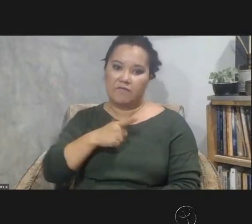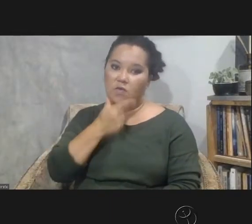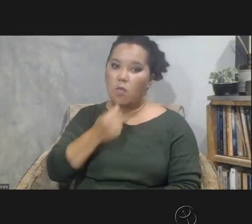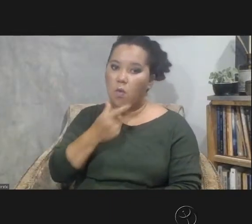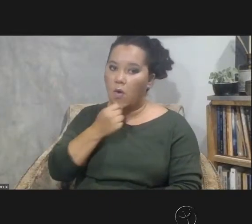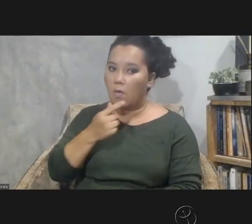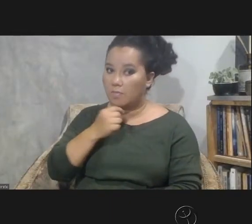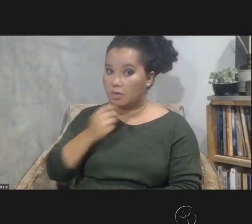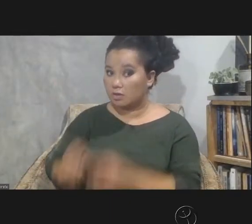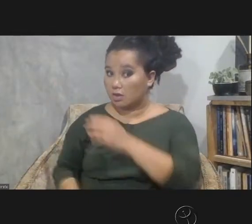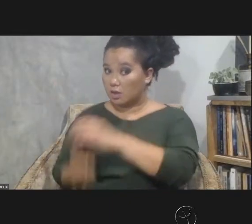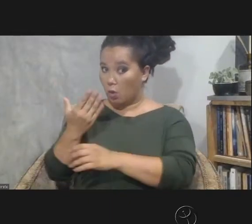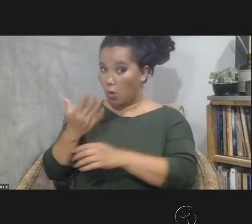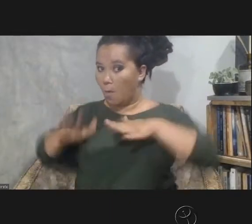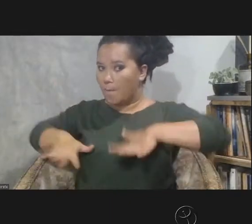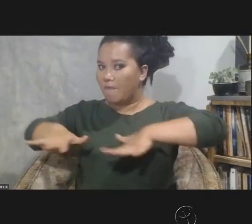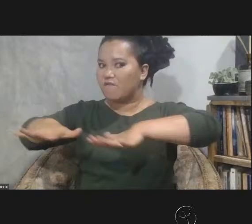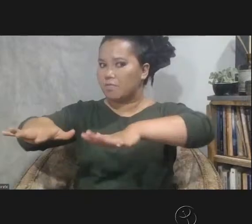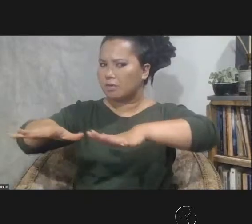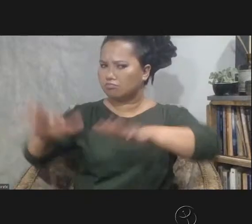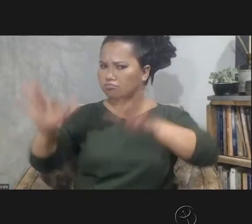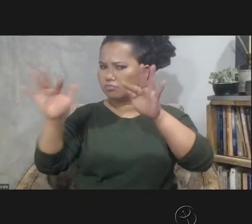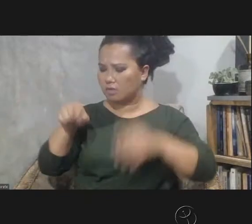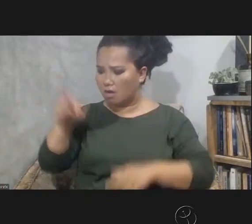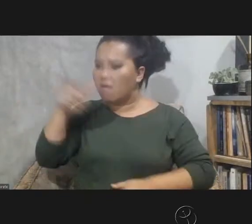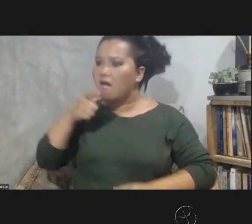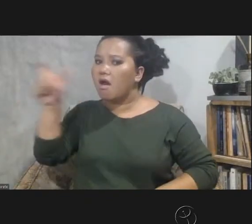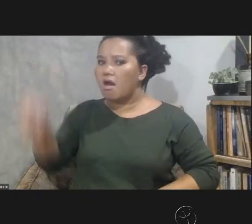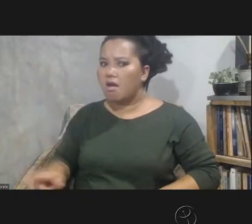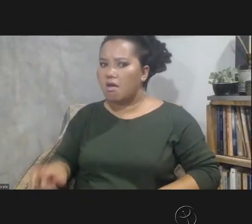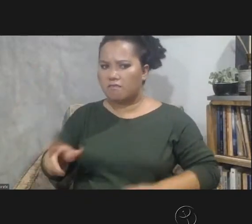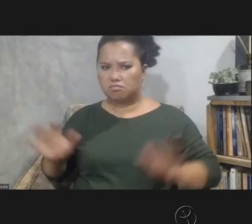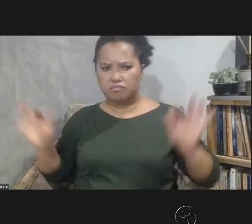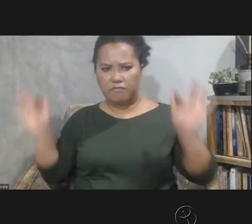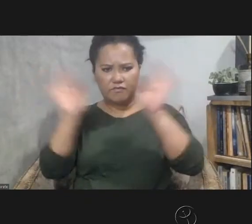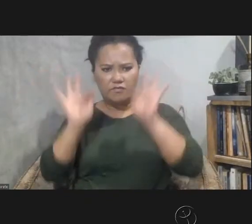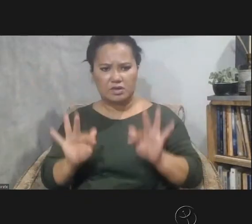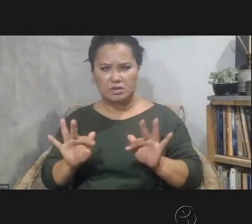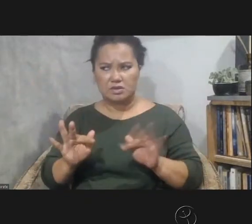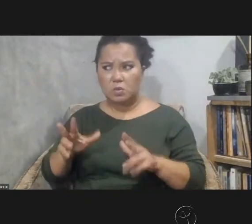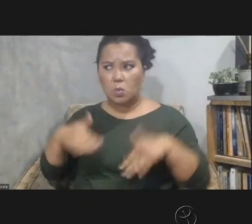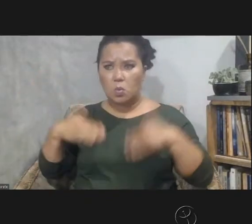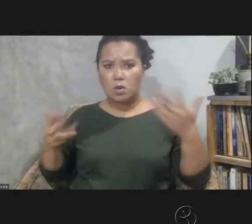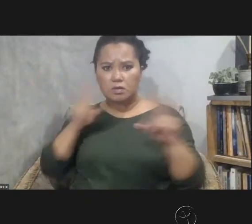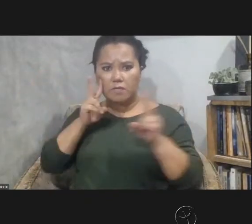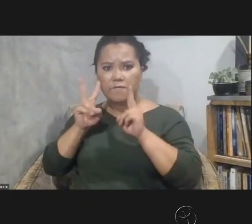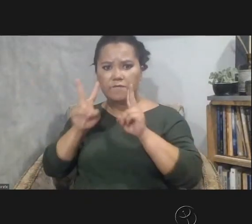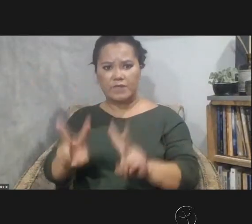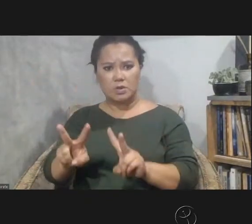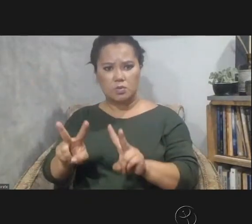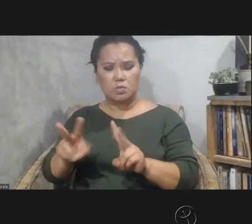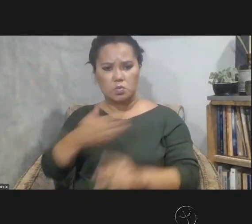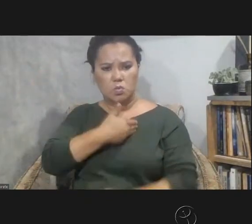muito feliz quando o governo proto-fascista destruiu violentamente